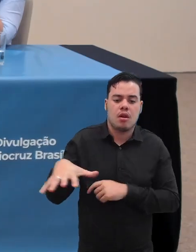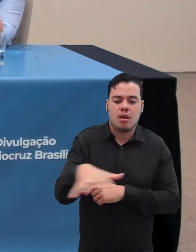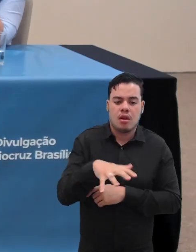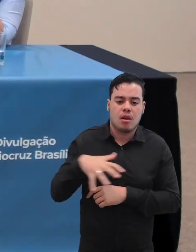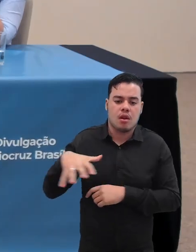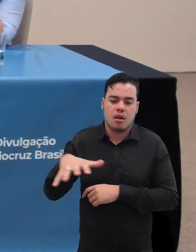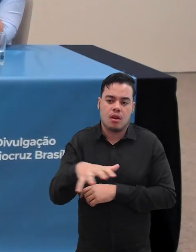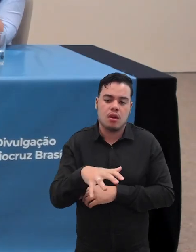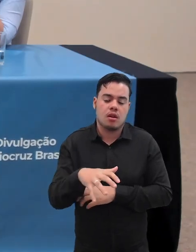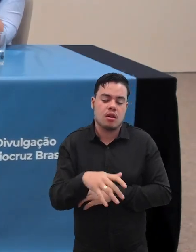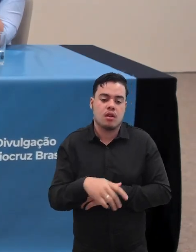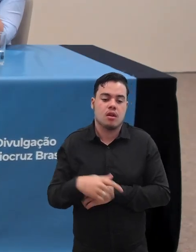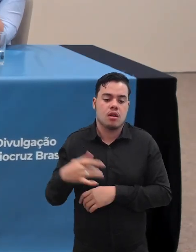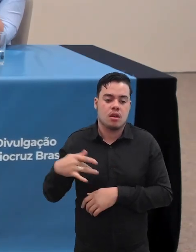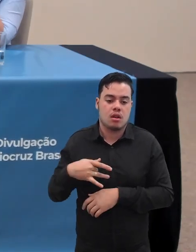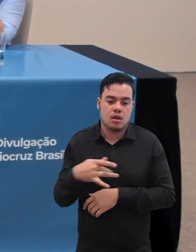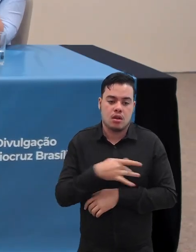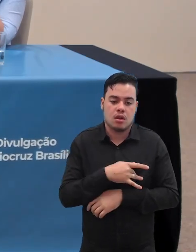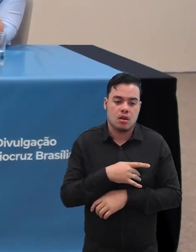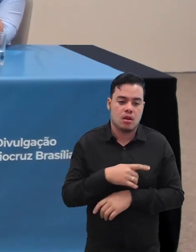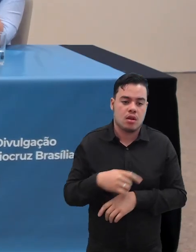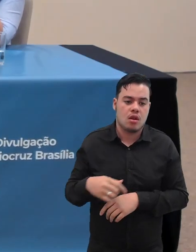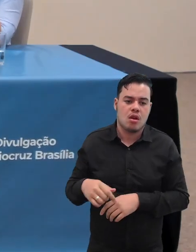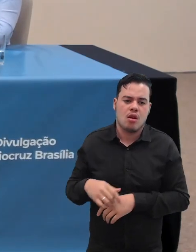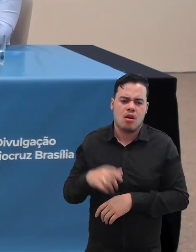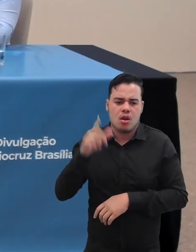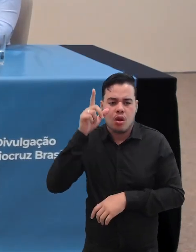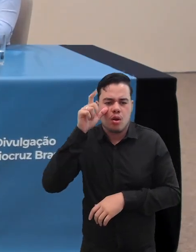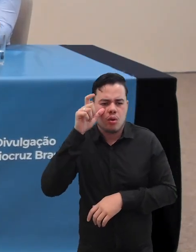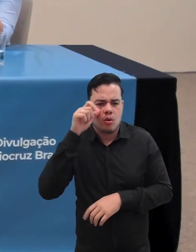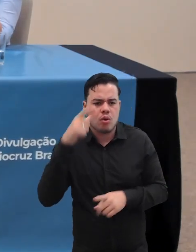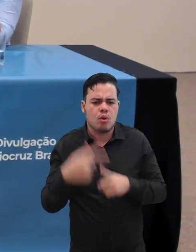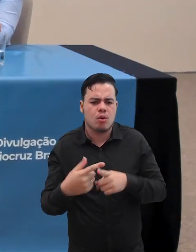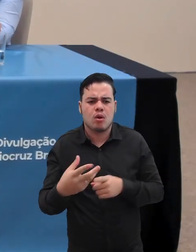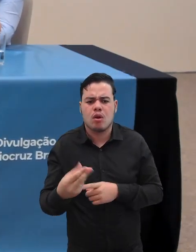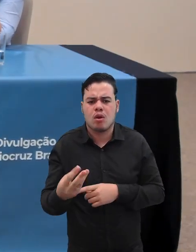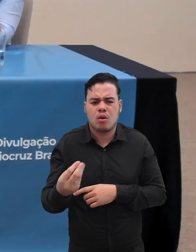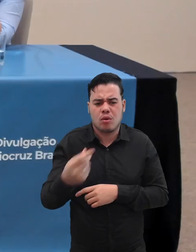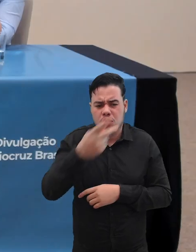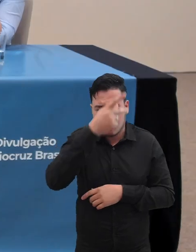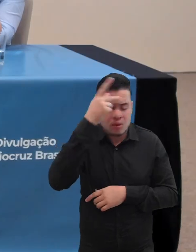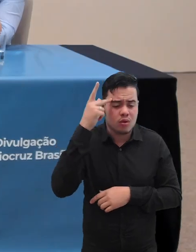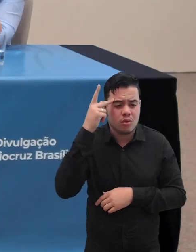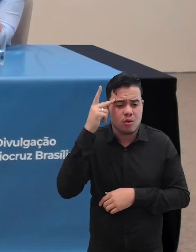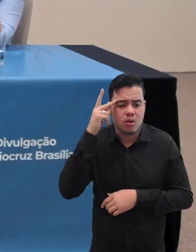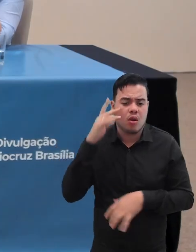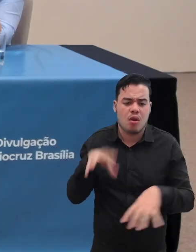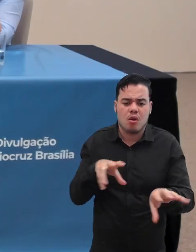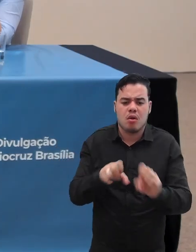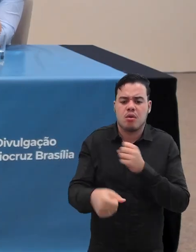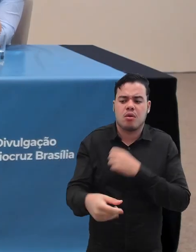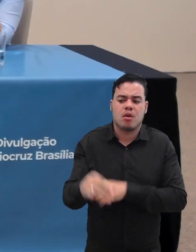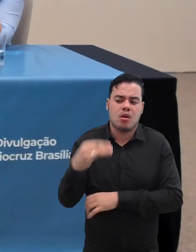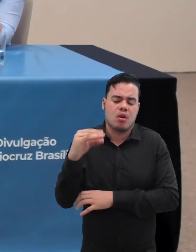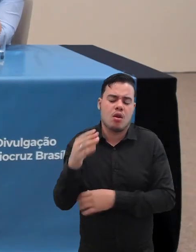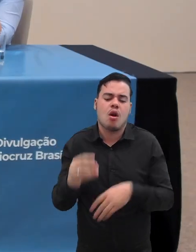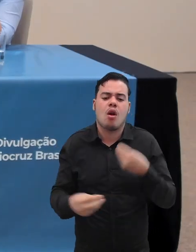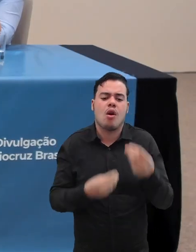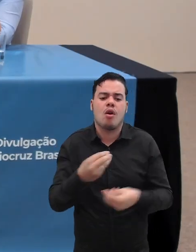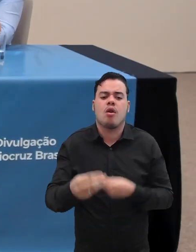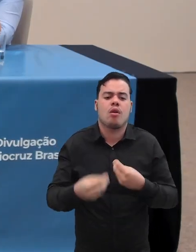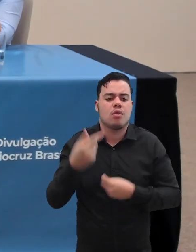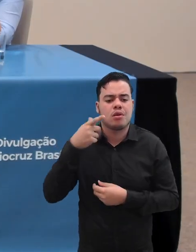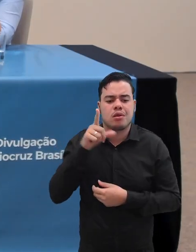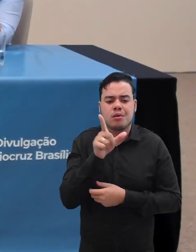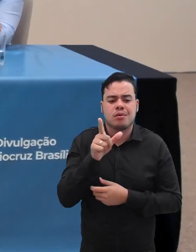partir do que o professor Wilson colocou, eu fiquei curiosa, porque esse tanto de gente, esse tanto de produção em divulgação científica, como é que isso não